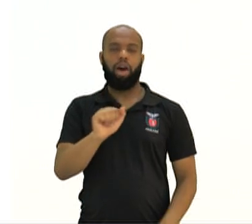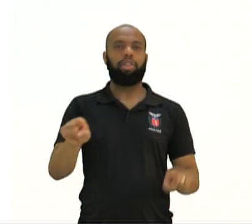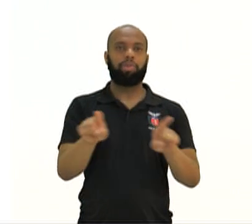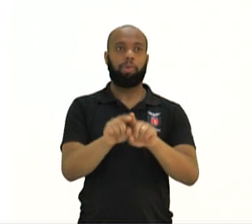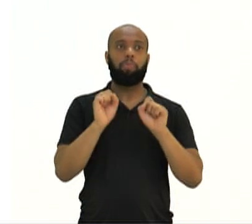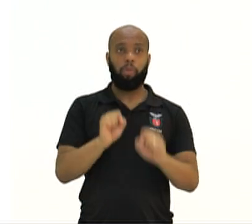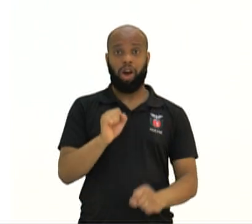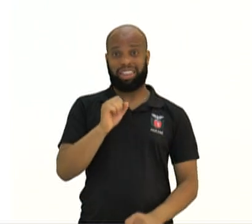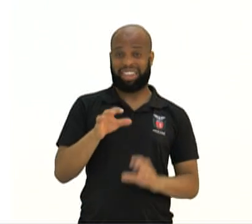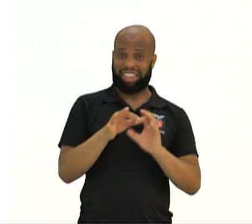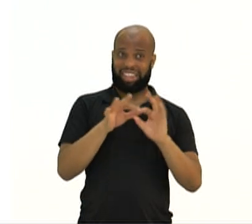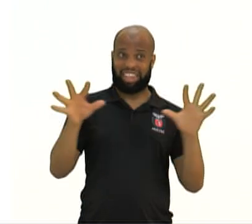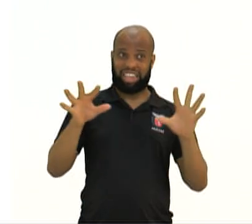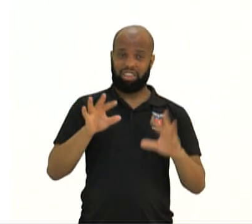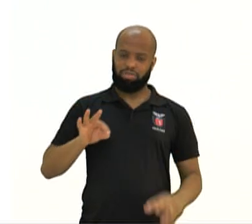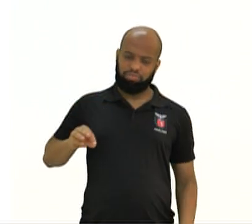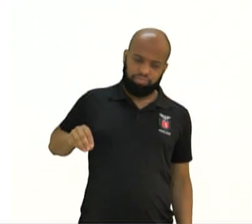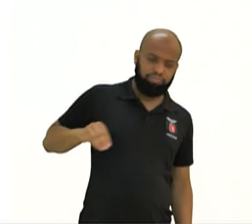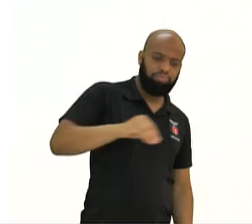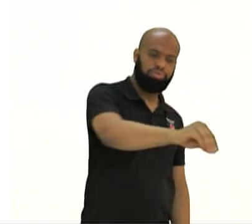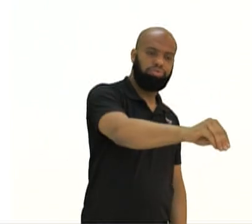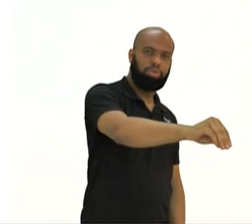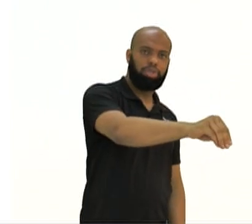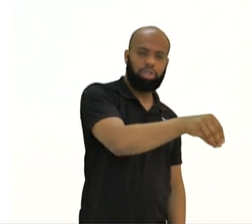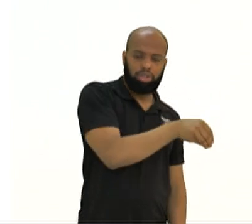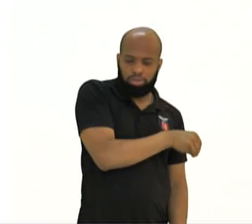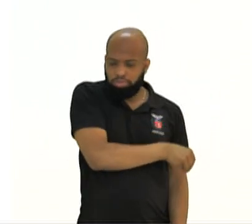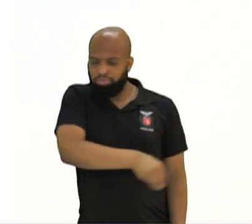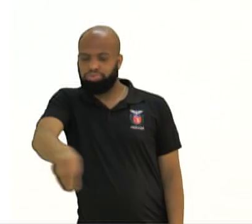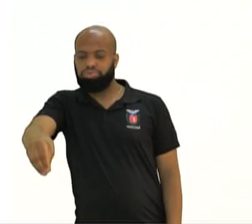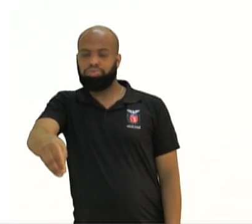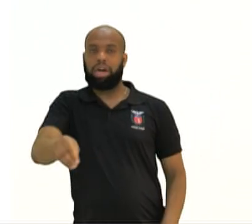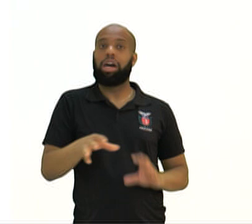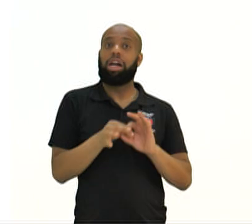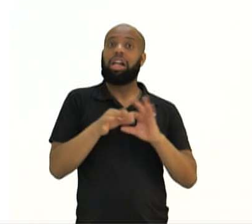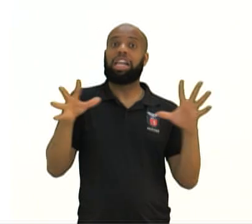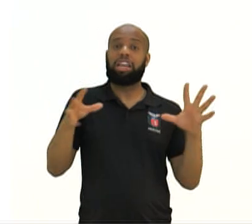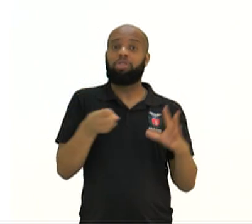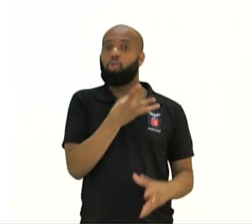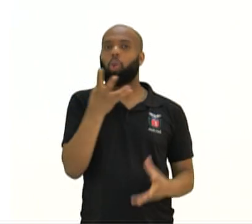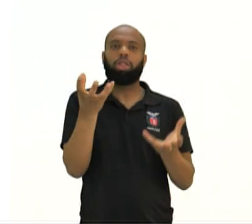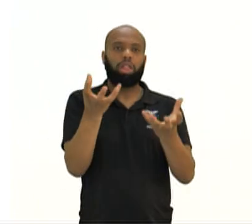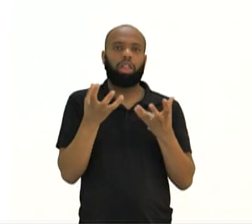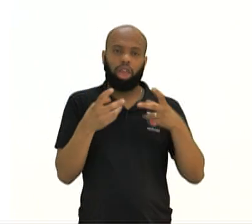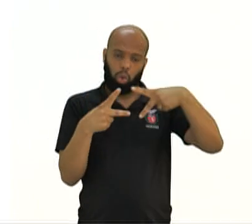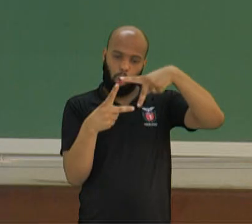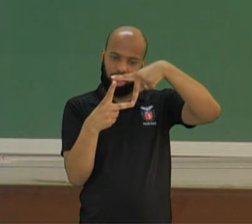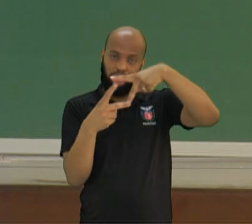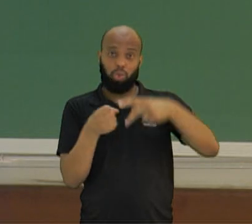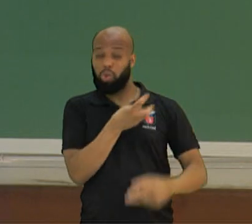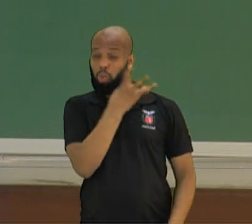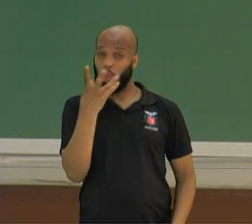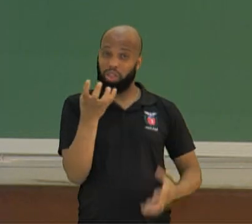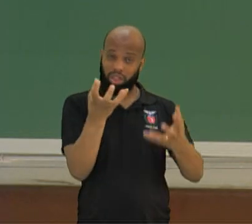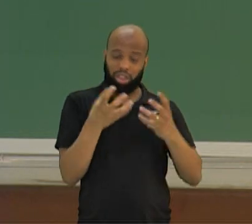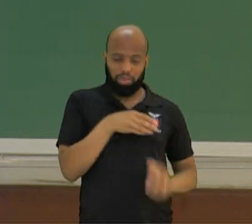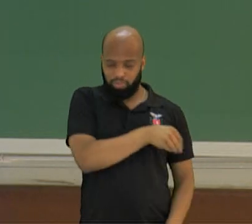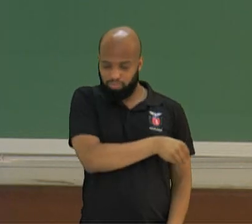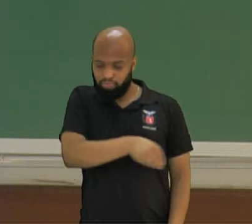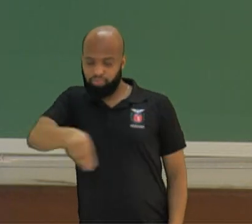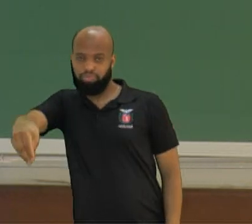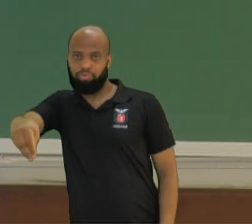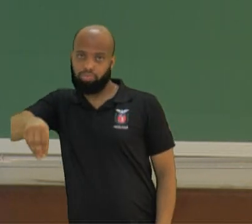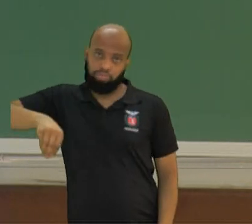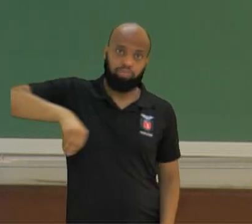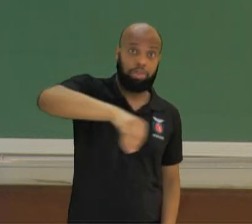qualquer direção, porém ela consegue se movimentar quantas casas quiser, né? Sendo que essas casas